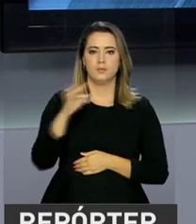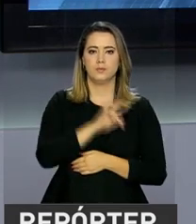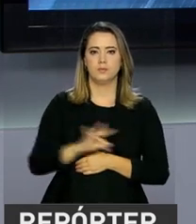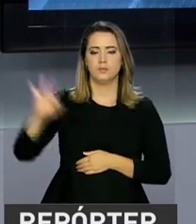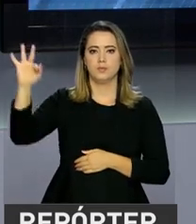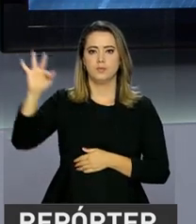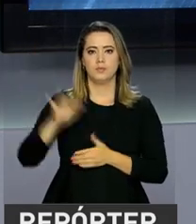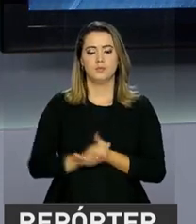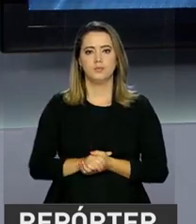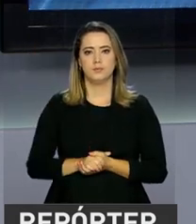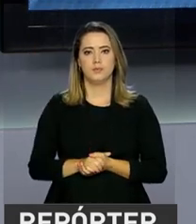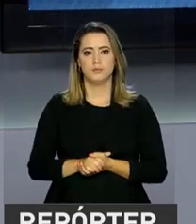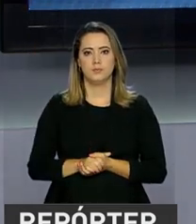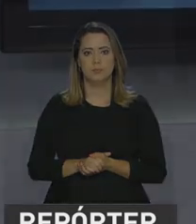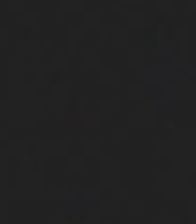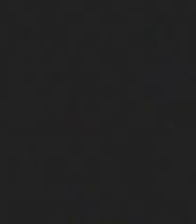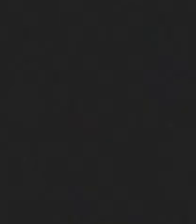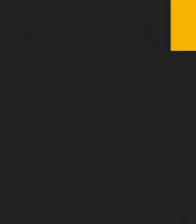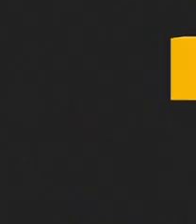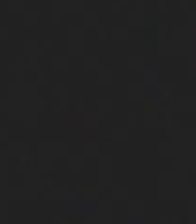tv do governo federal